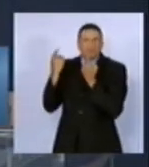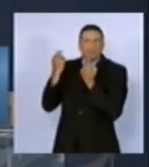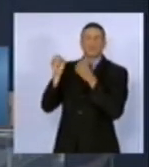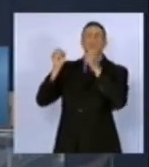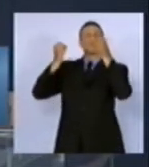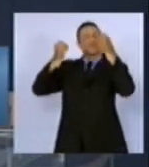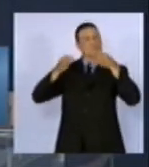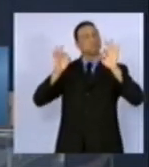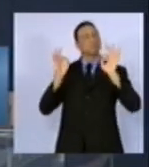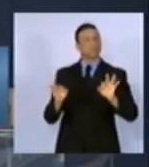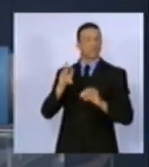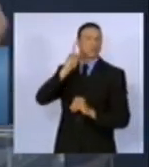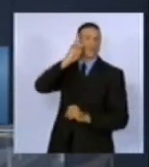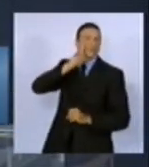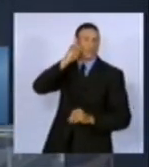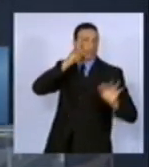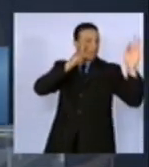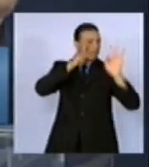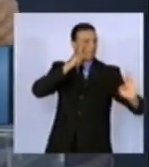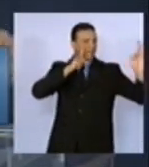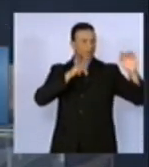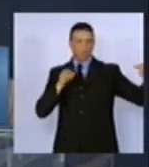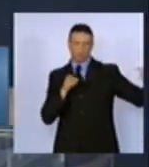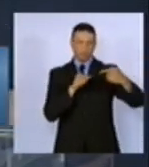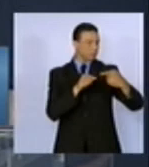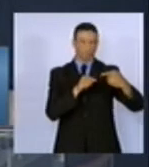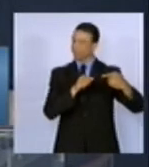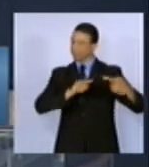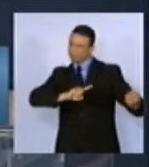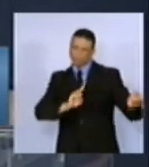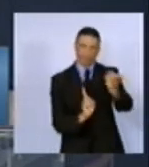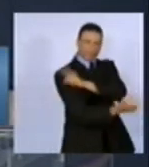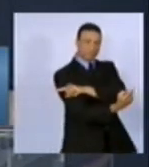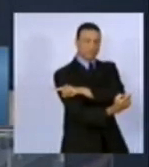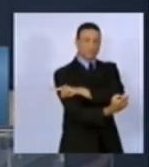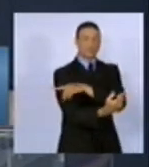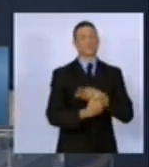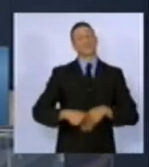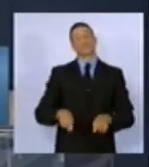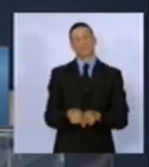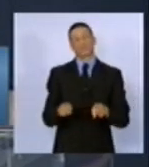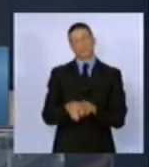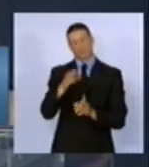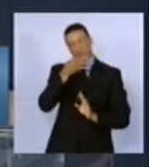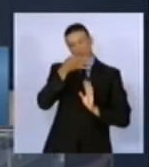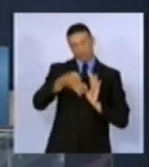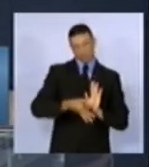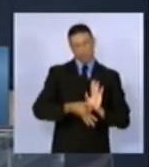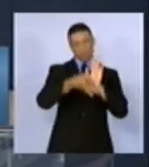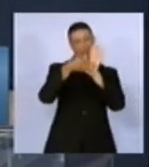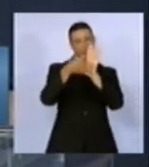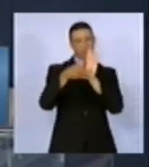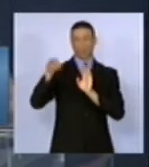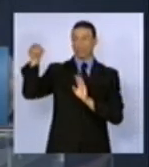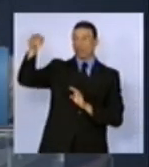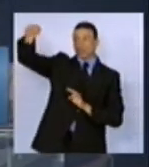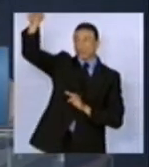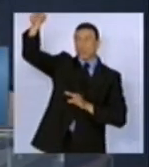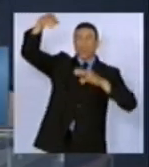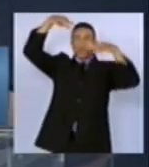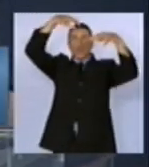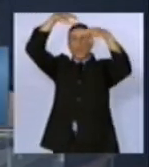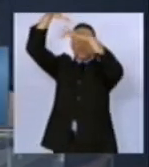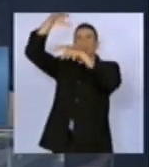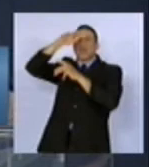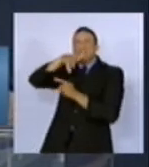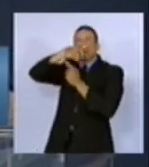política ao contrário do que o Federal defende e a gente também comenta a questão da umidade do ar no nordeste bem diferente